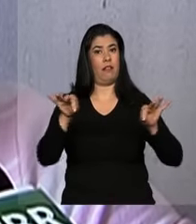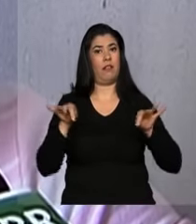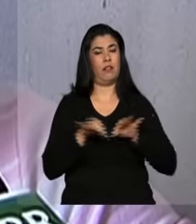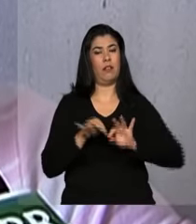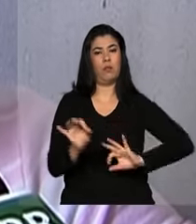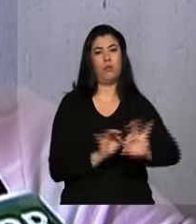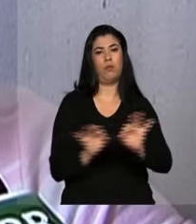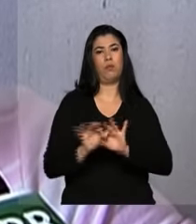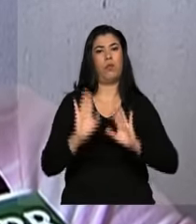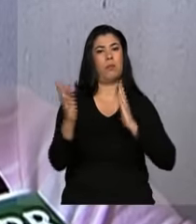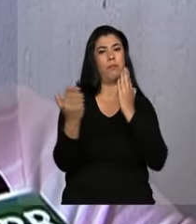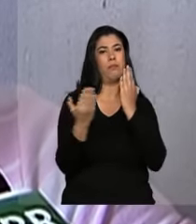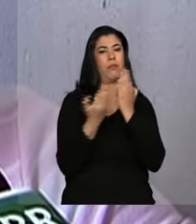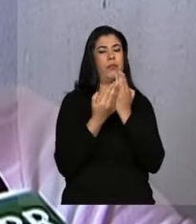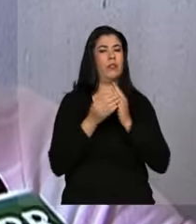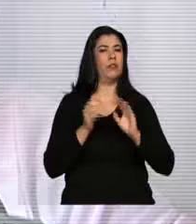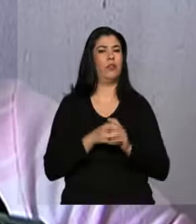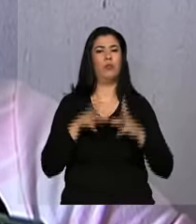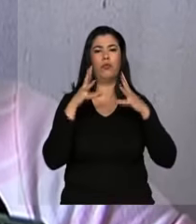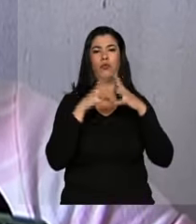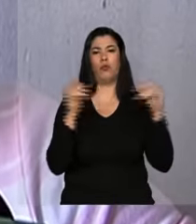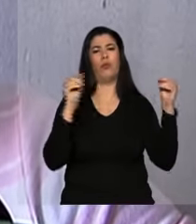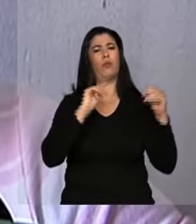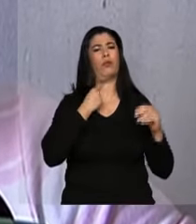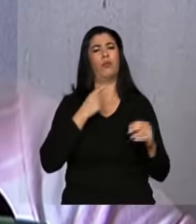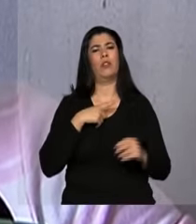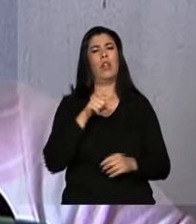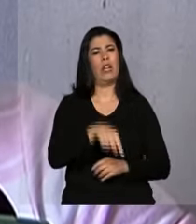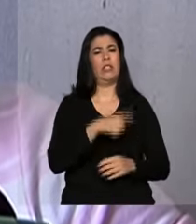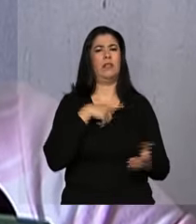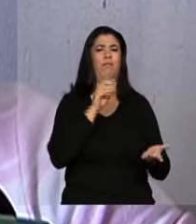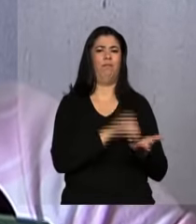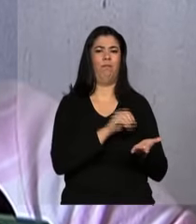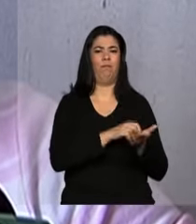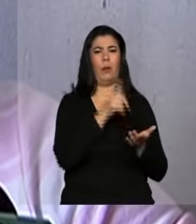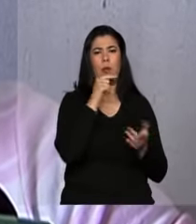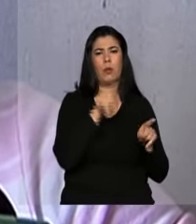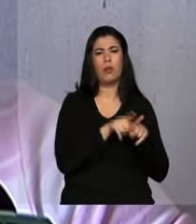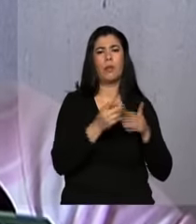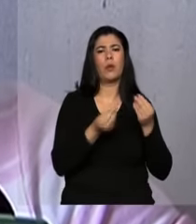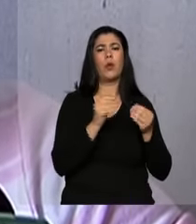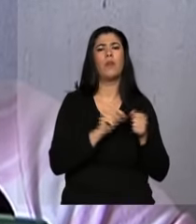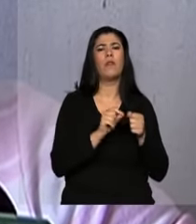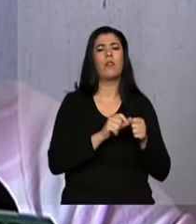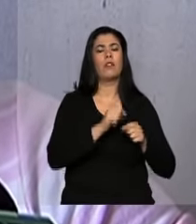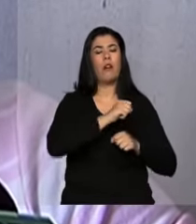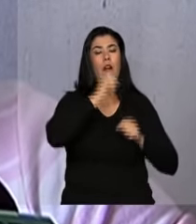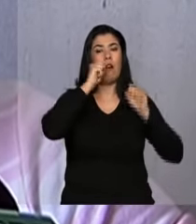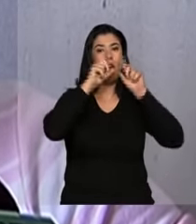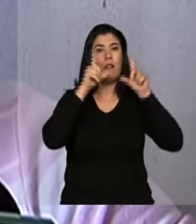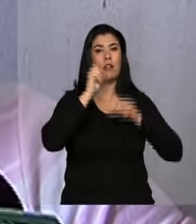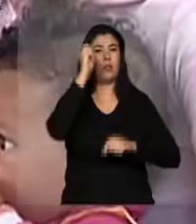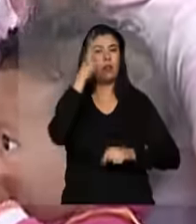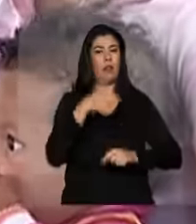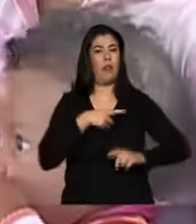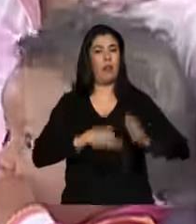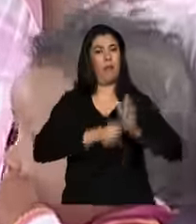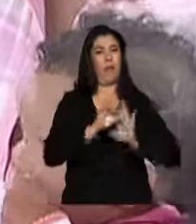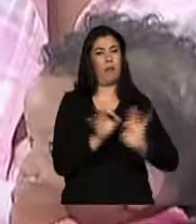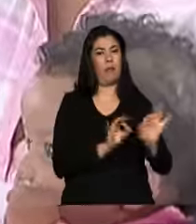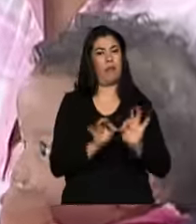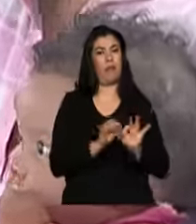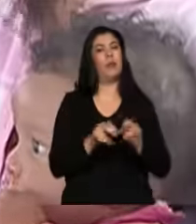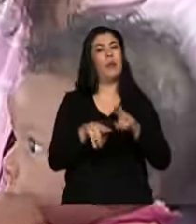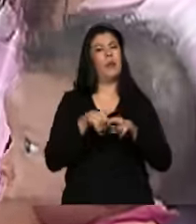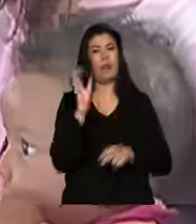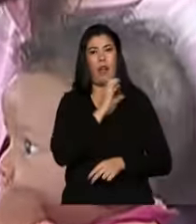casa, fechou minha porta, adeus poeira. Também não tem água. Aí tem que acordar de madrugada para poder fazer as coisas. E é por isso que